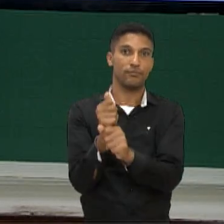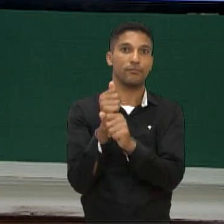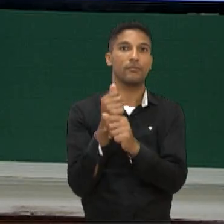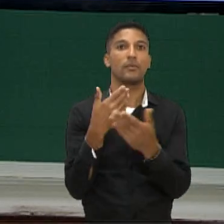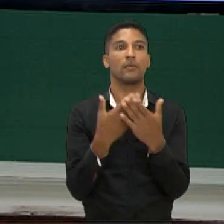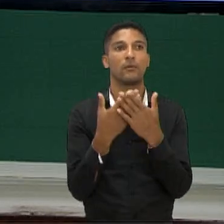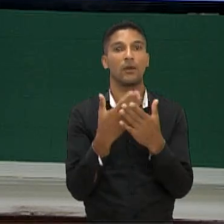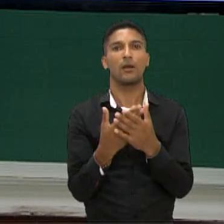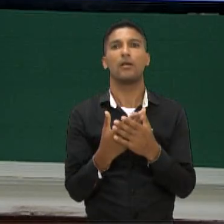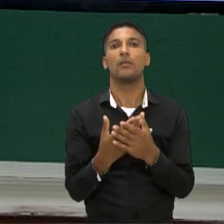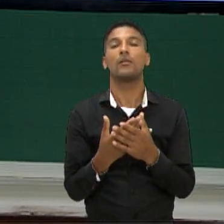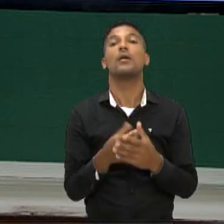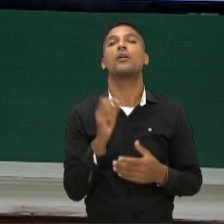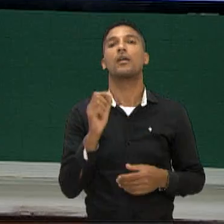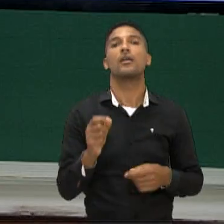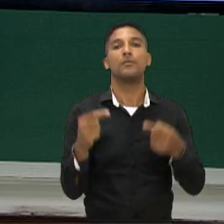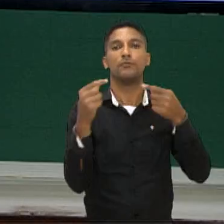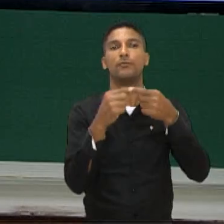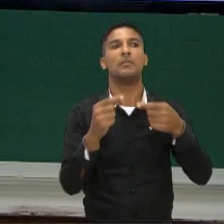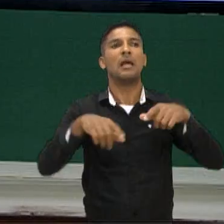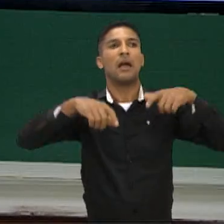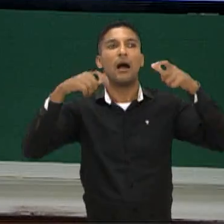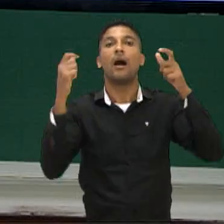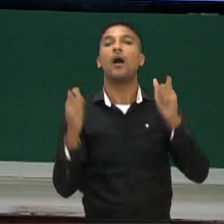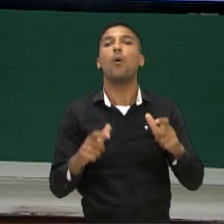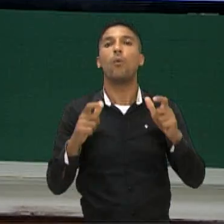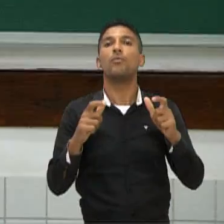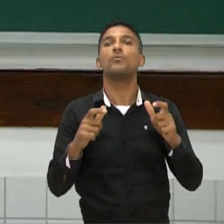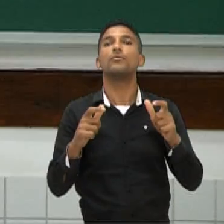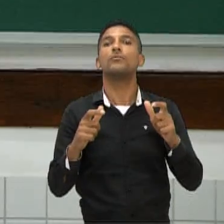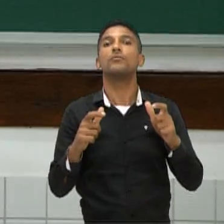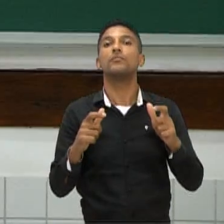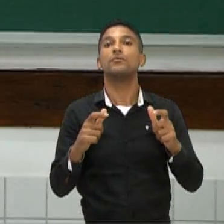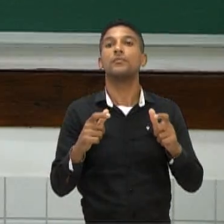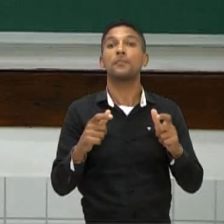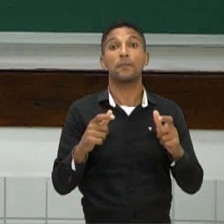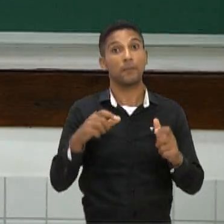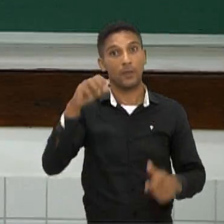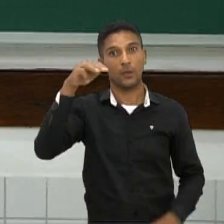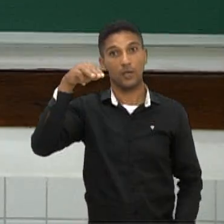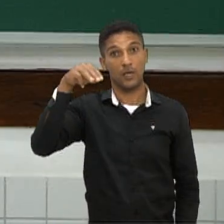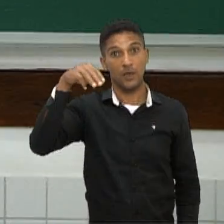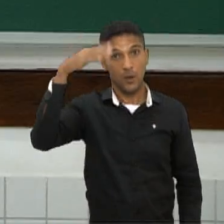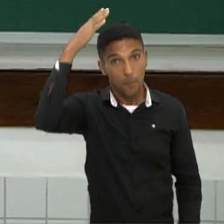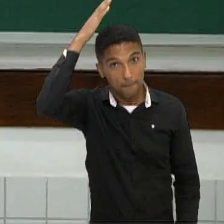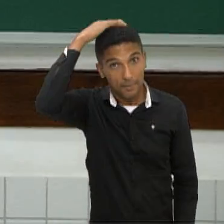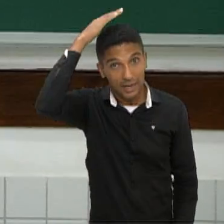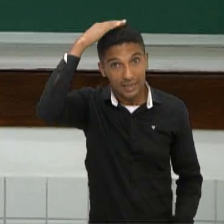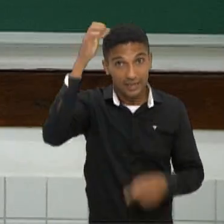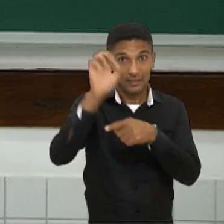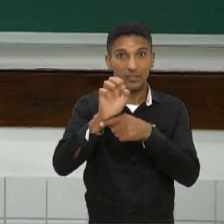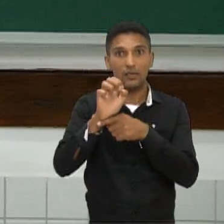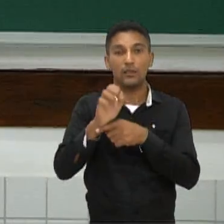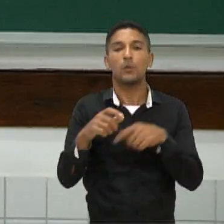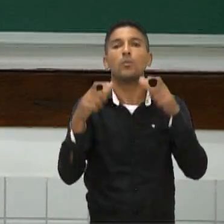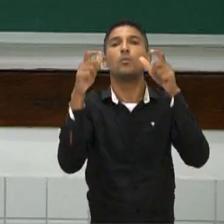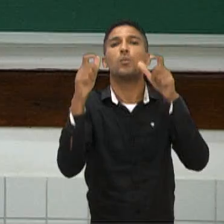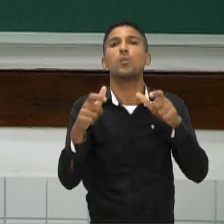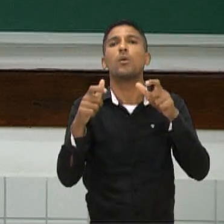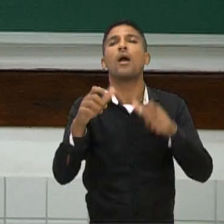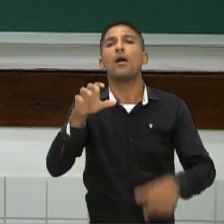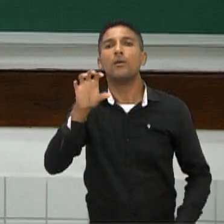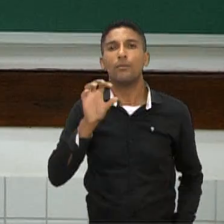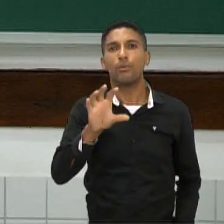está localizado no mapa do Brasil? O estado do Paraná está localizado na região sul. Quais